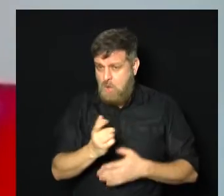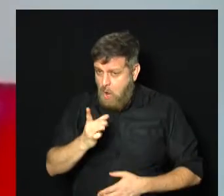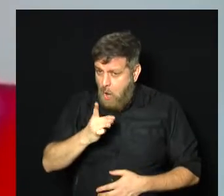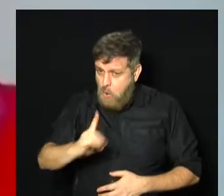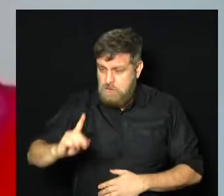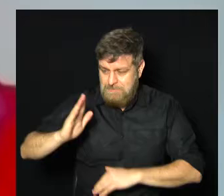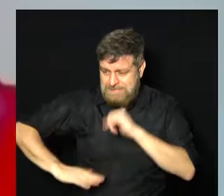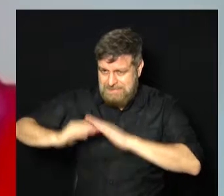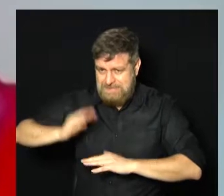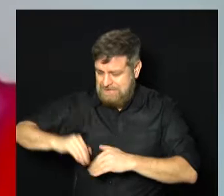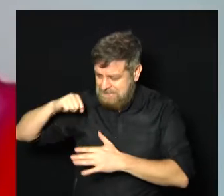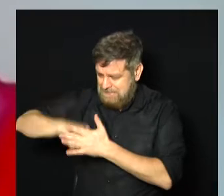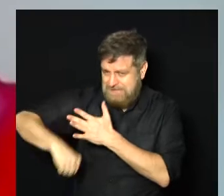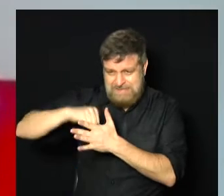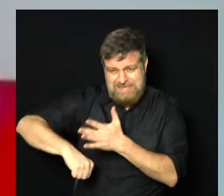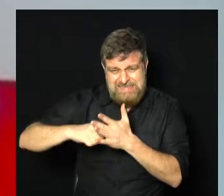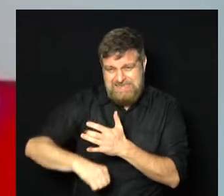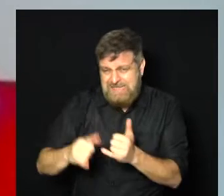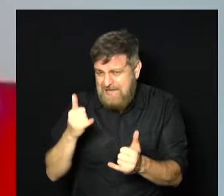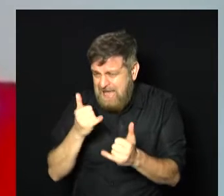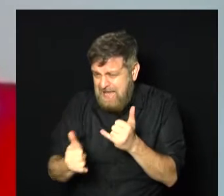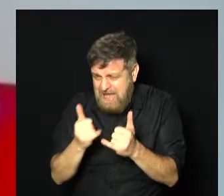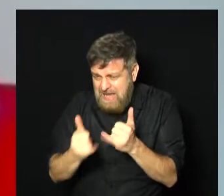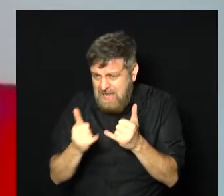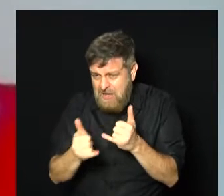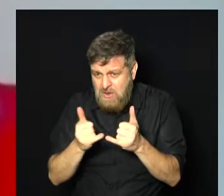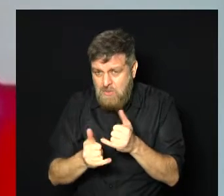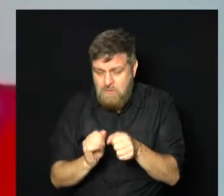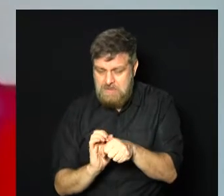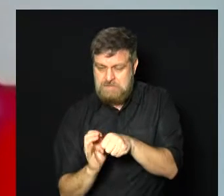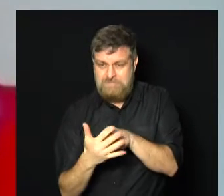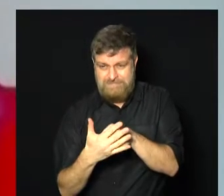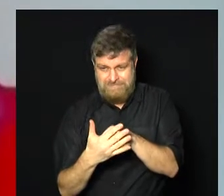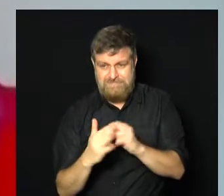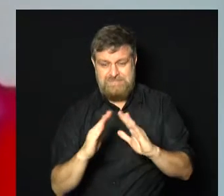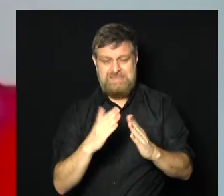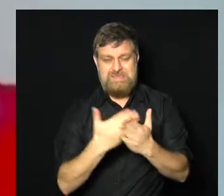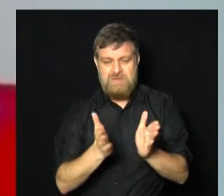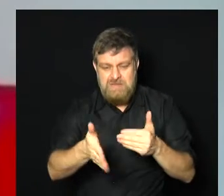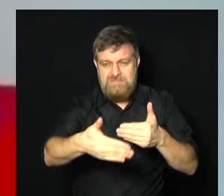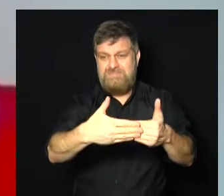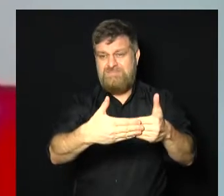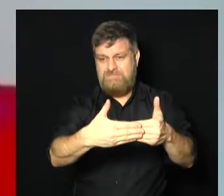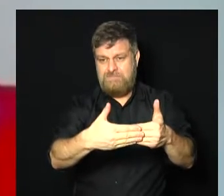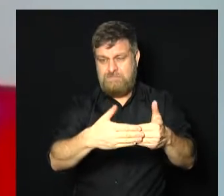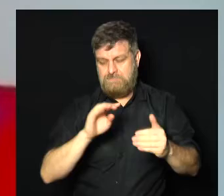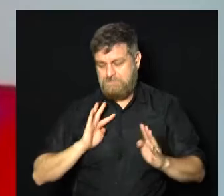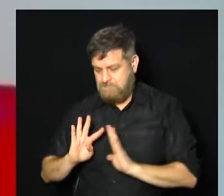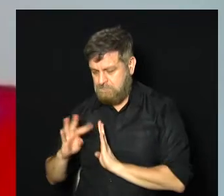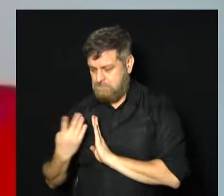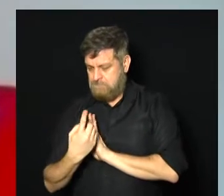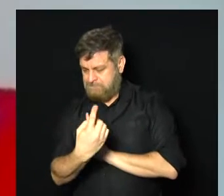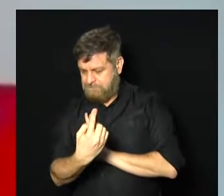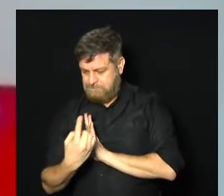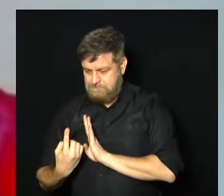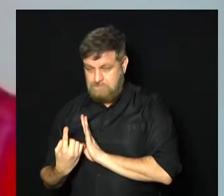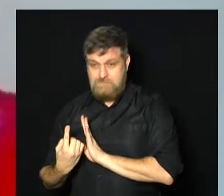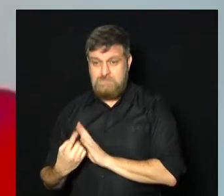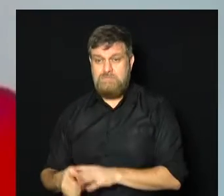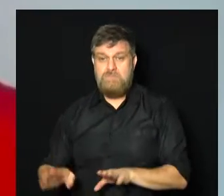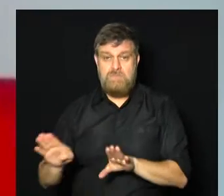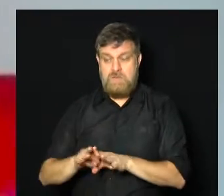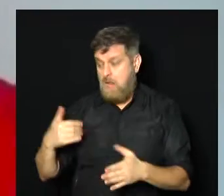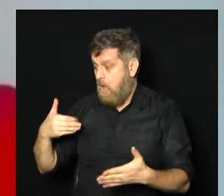movimento, assim, às vésperas do fechamento, né, para o isolamento social, e até então nós